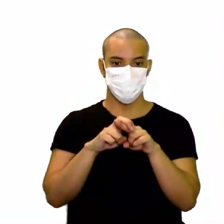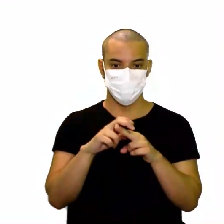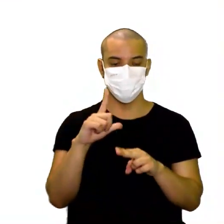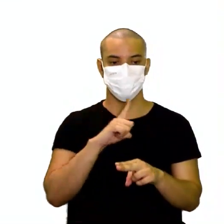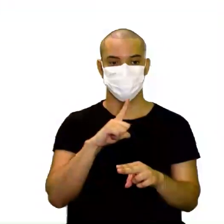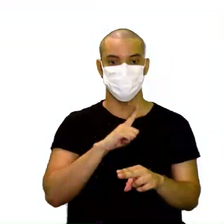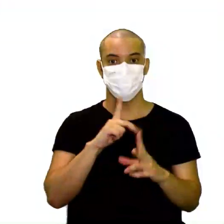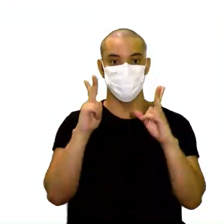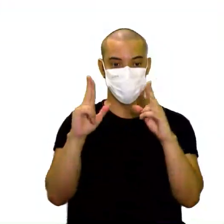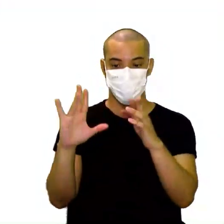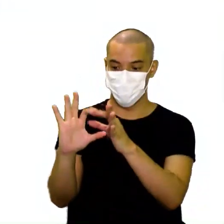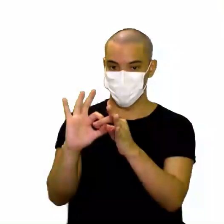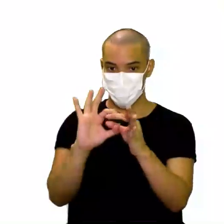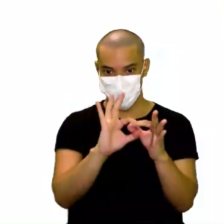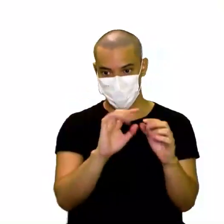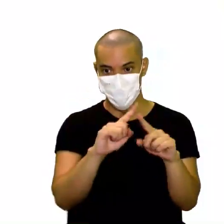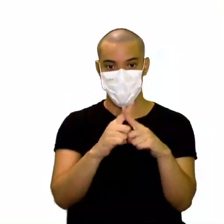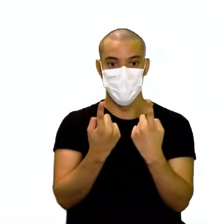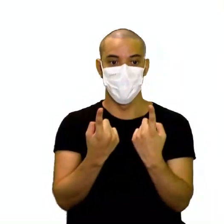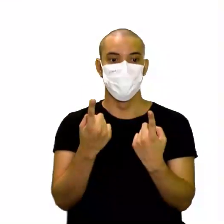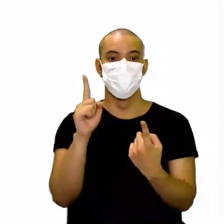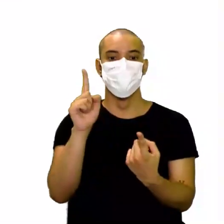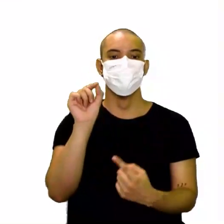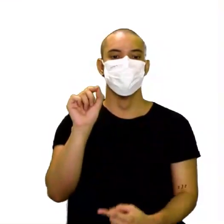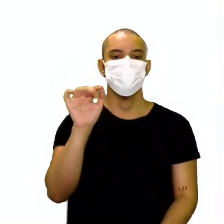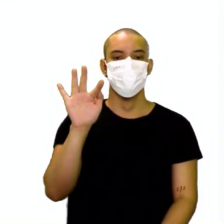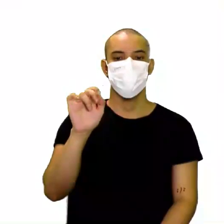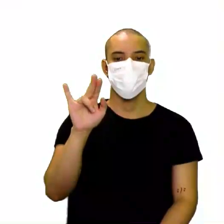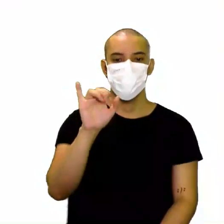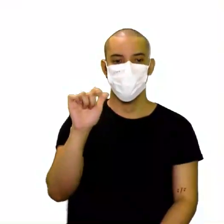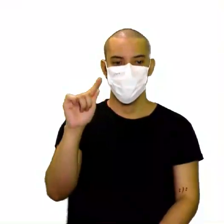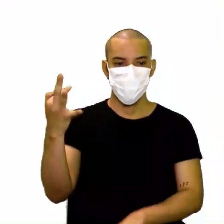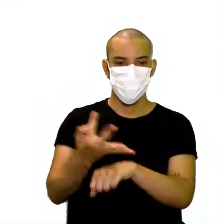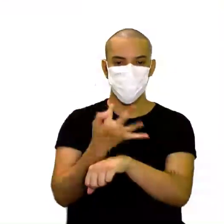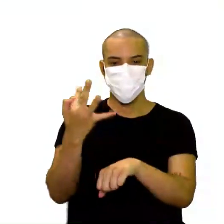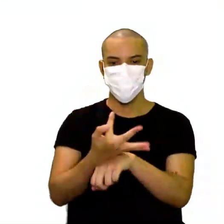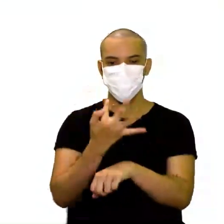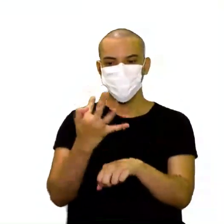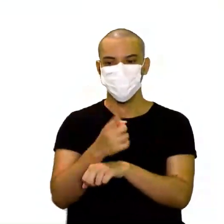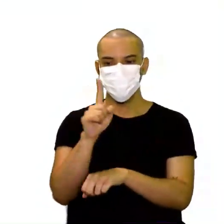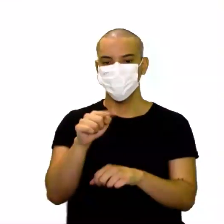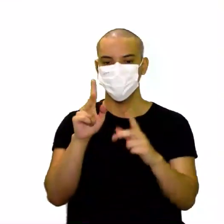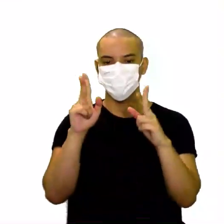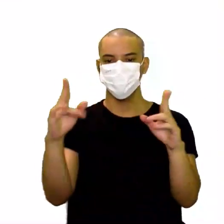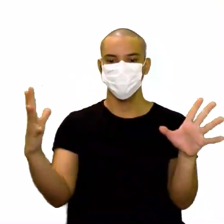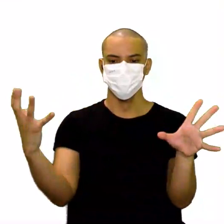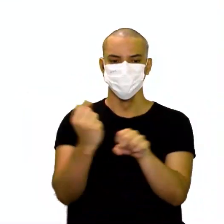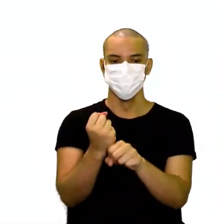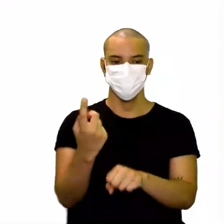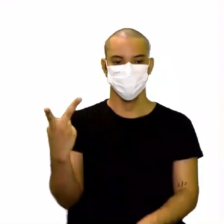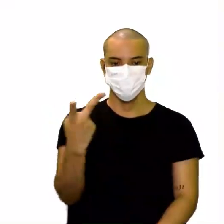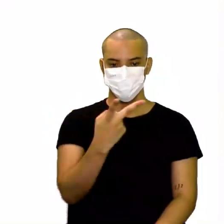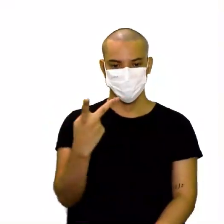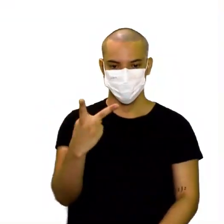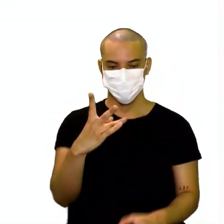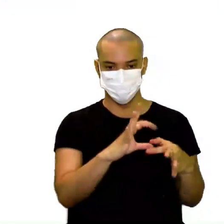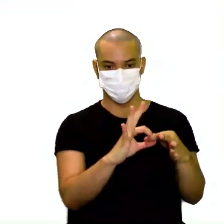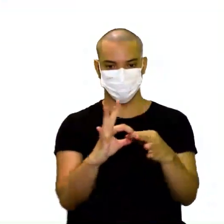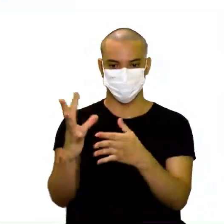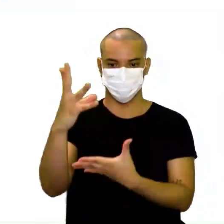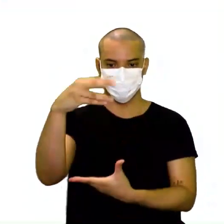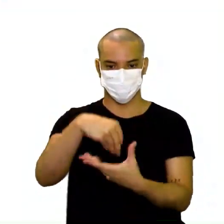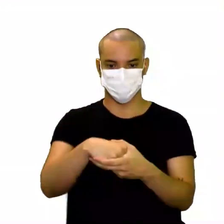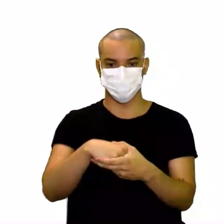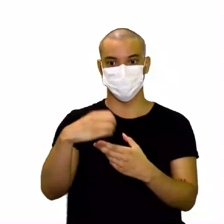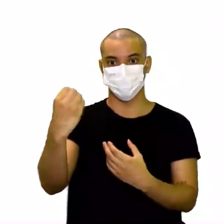correntezinha é igual aí, nesse caso. O fusível irá suportar a corrente que é igual à soma das duas correntes que passam por cada uma